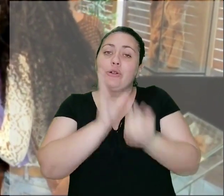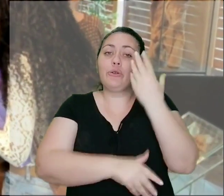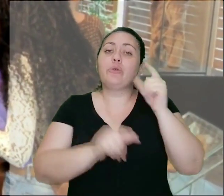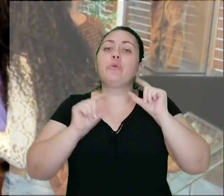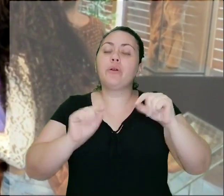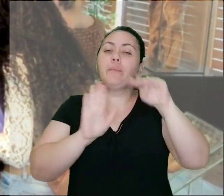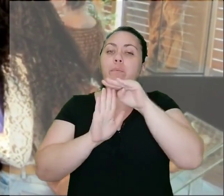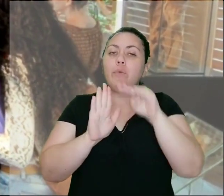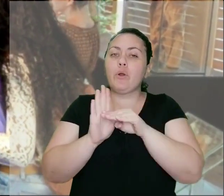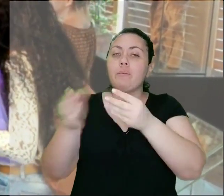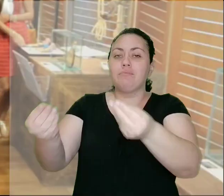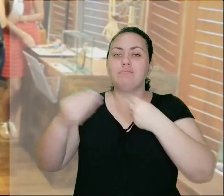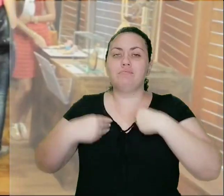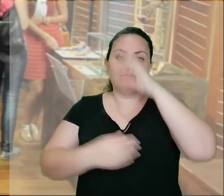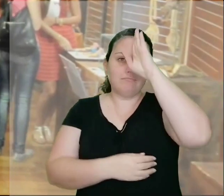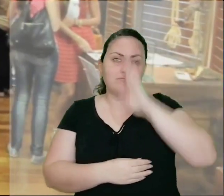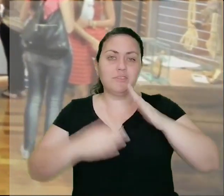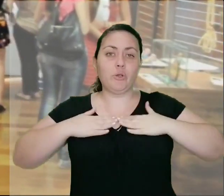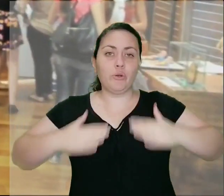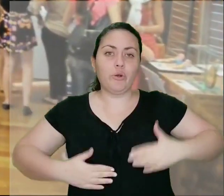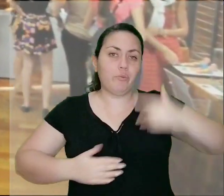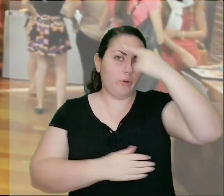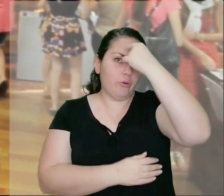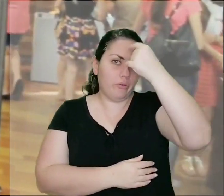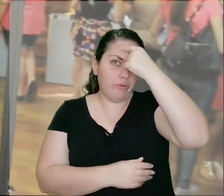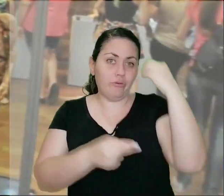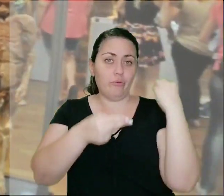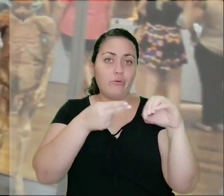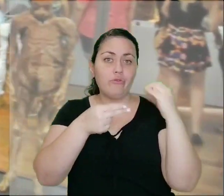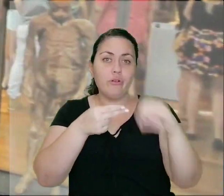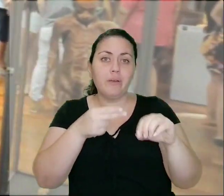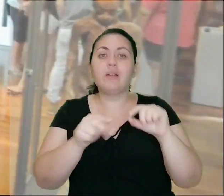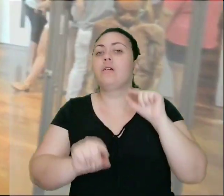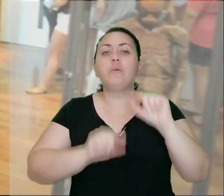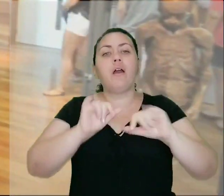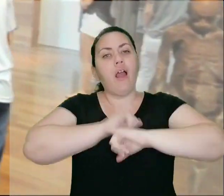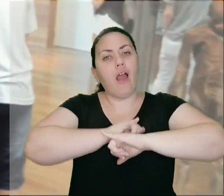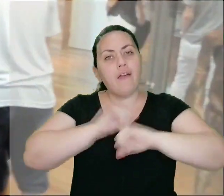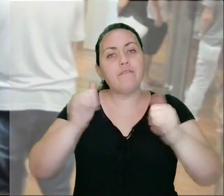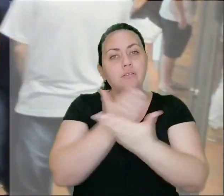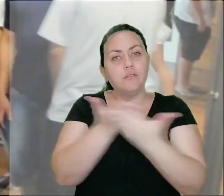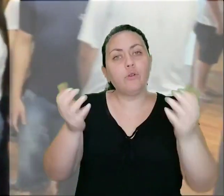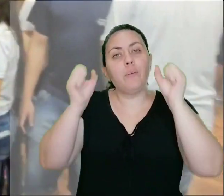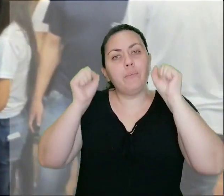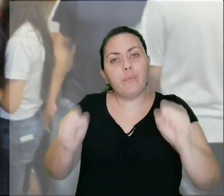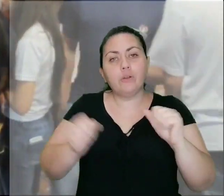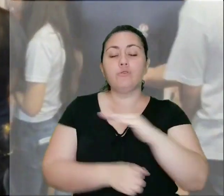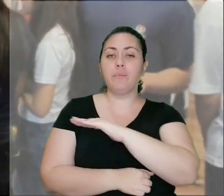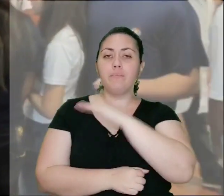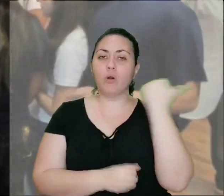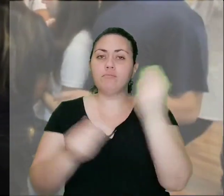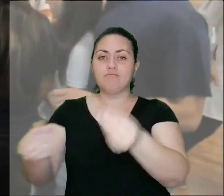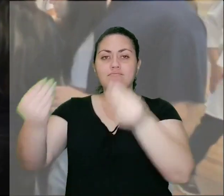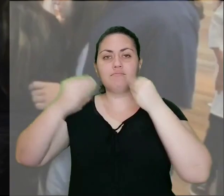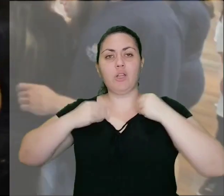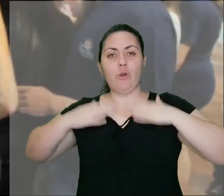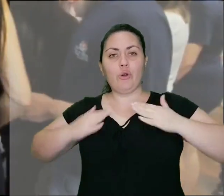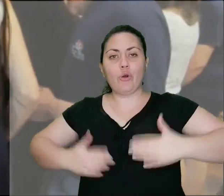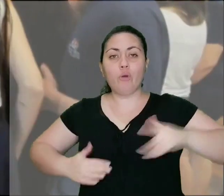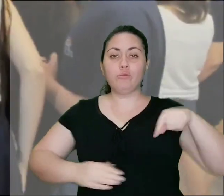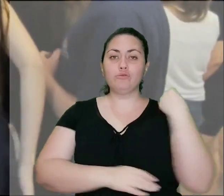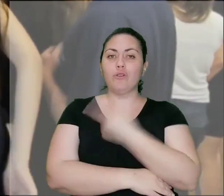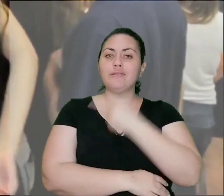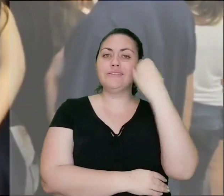que visa expandir o conhecimento da sociedade sobre a possibilidade de doar voluntariamente o próprio corpo para a